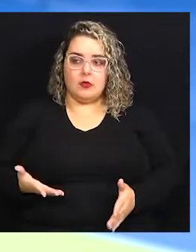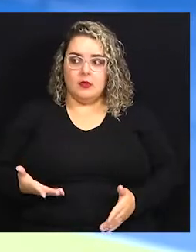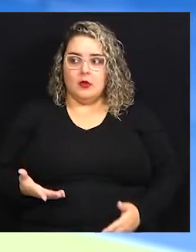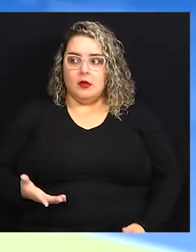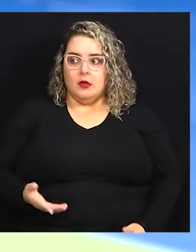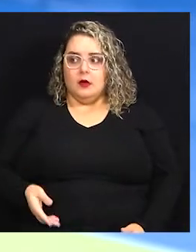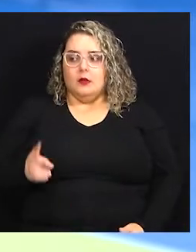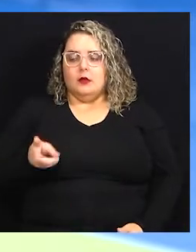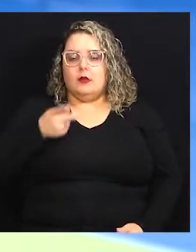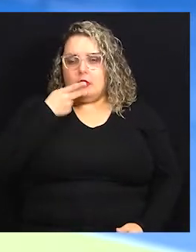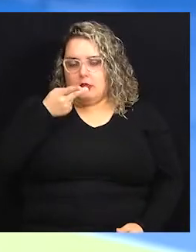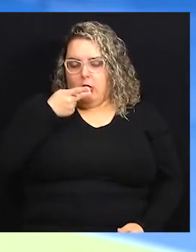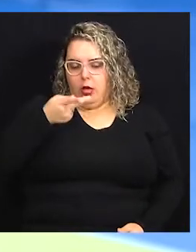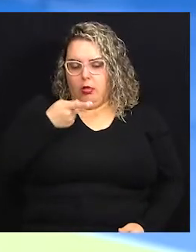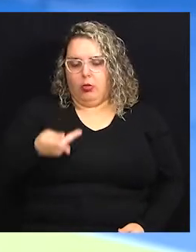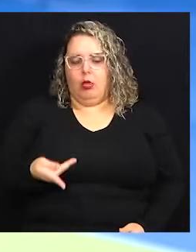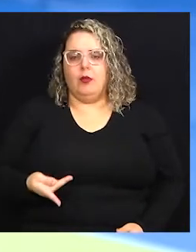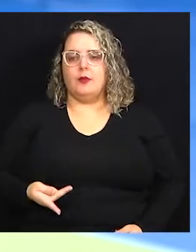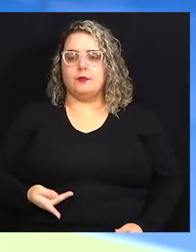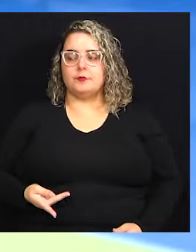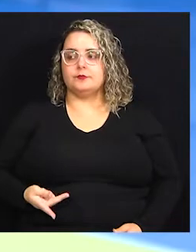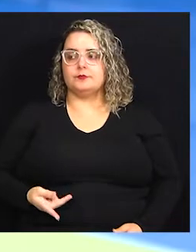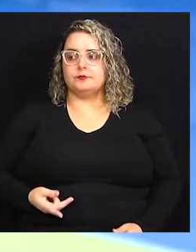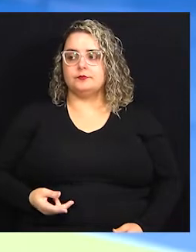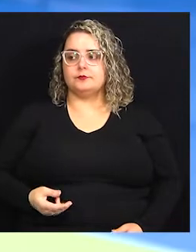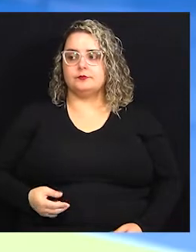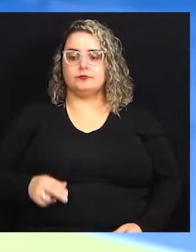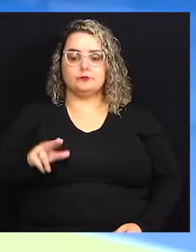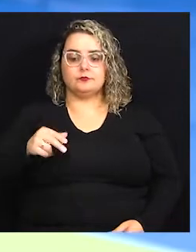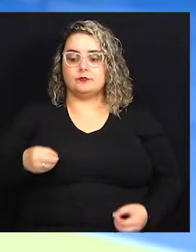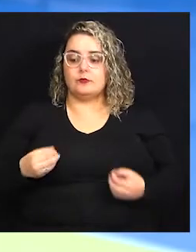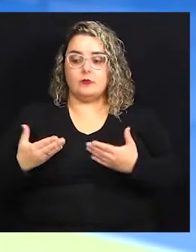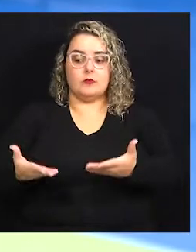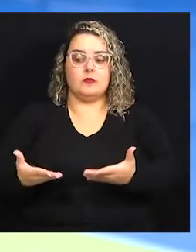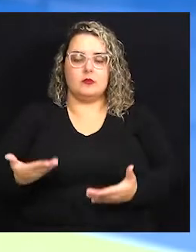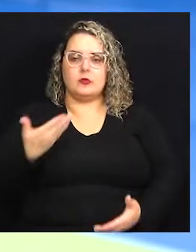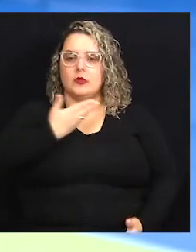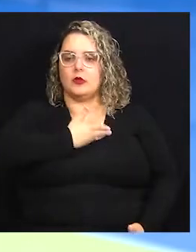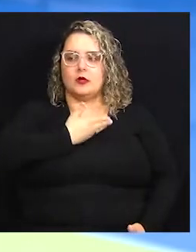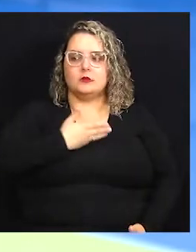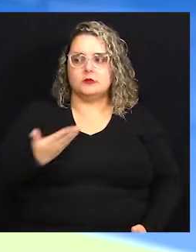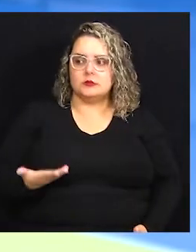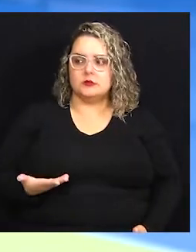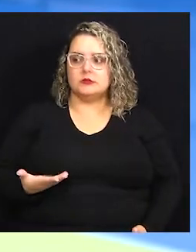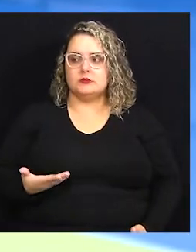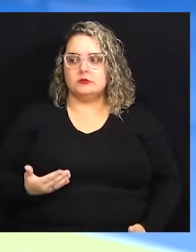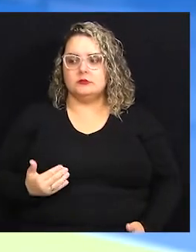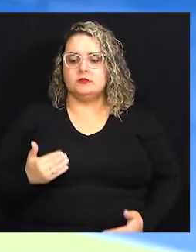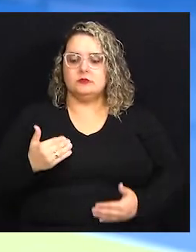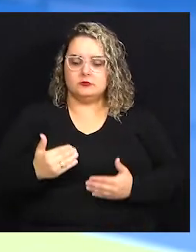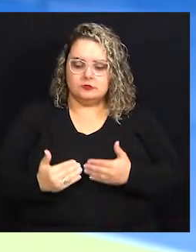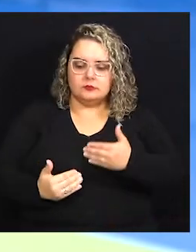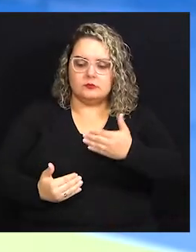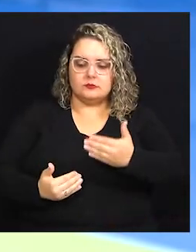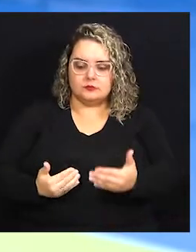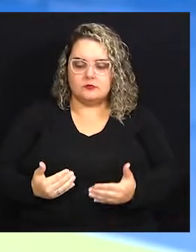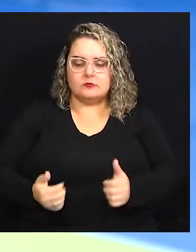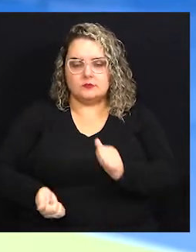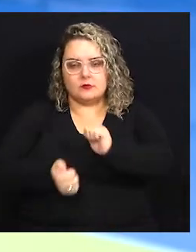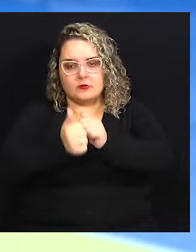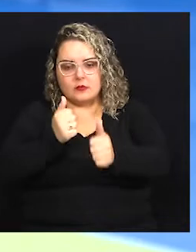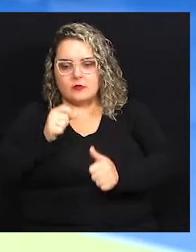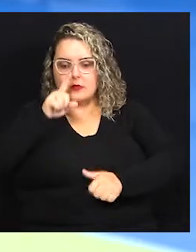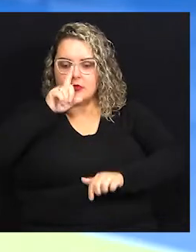falaram, né? Ter cuidado, não se entregar já demais em determinadas amizades. E foi assim que eu fui chegando. Cheguei no esporte com